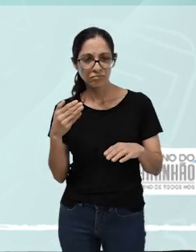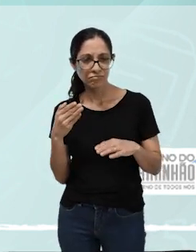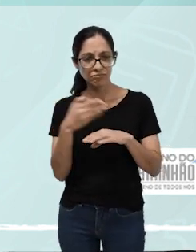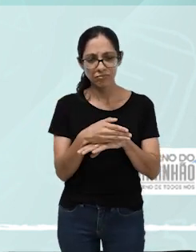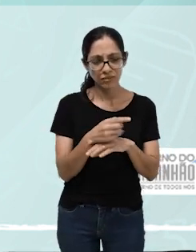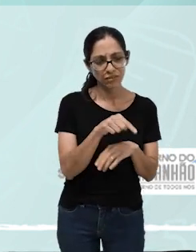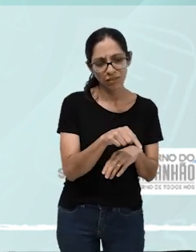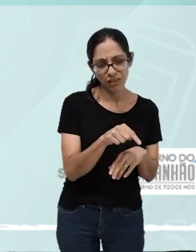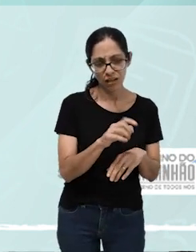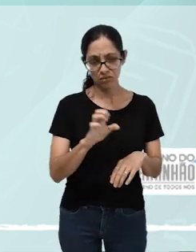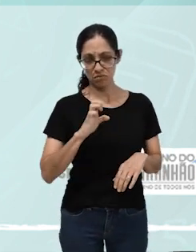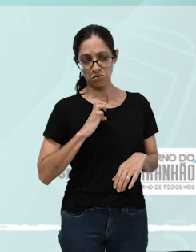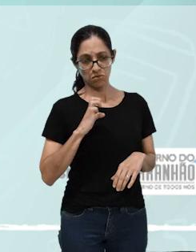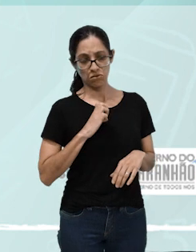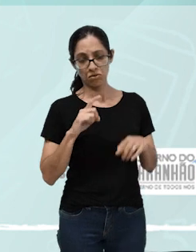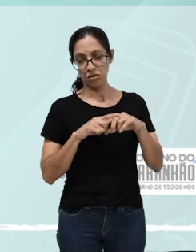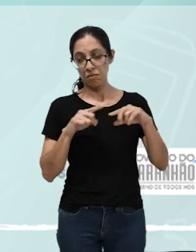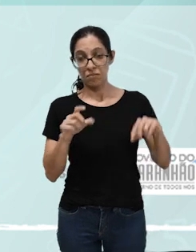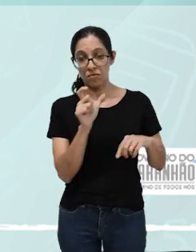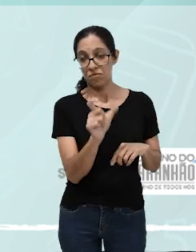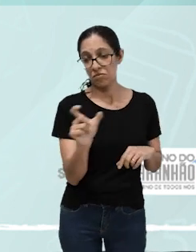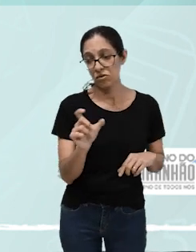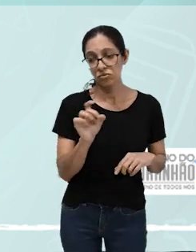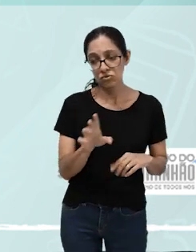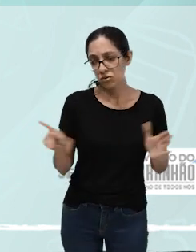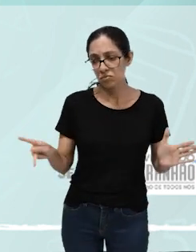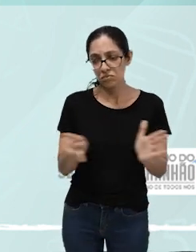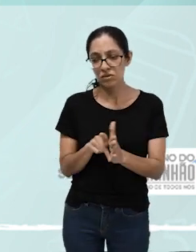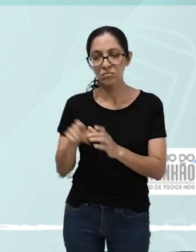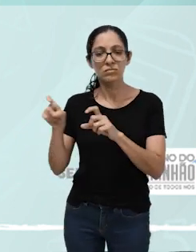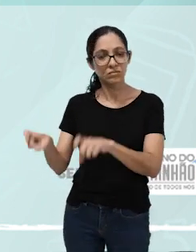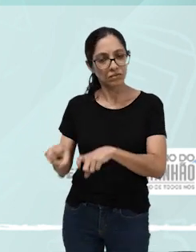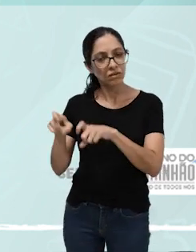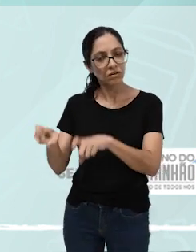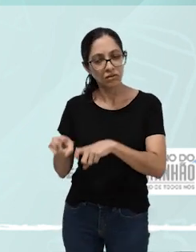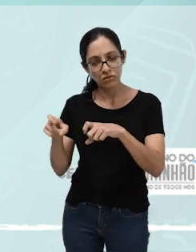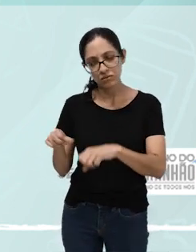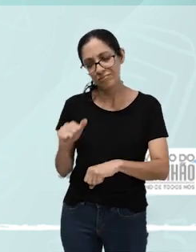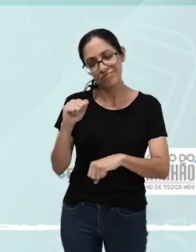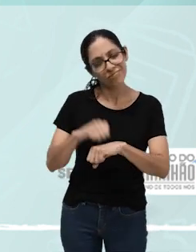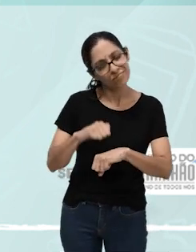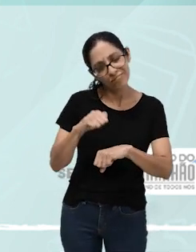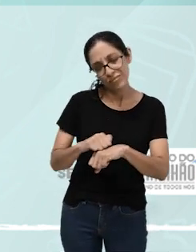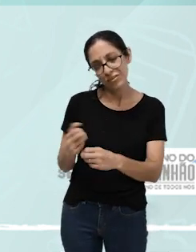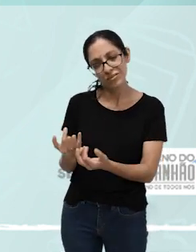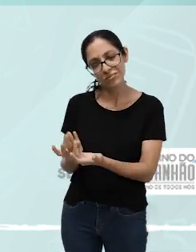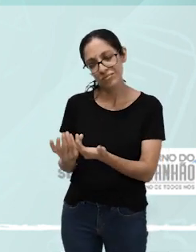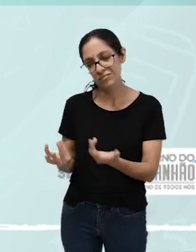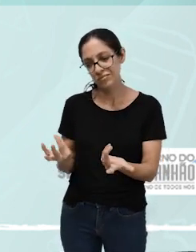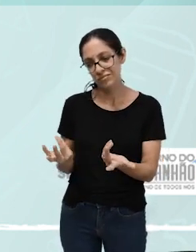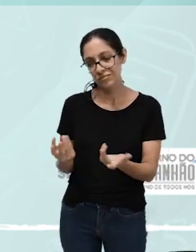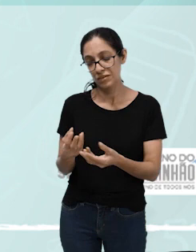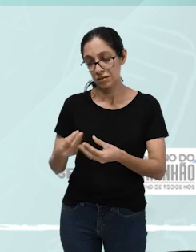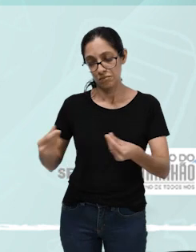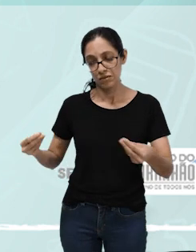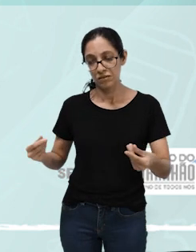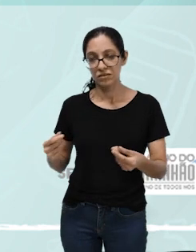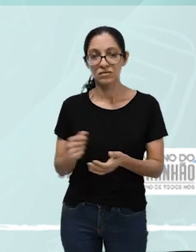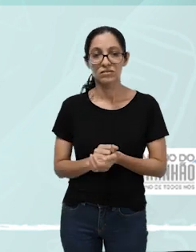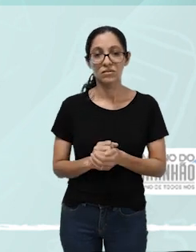rico salão meu verso só entra no campo e na roça nas pobre Palhoça da Serra ao Sertão